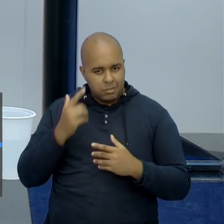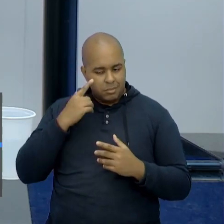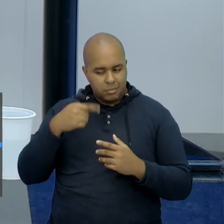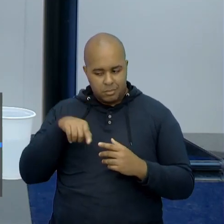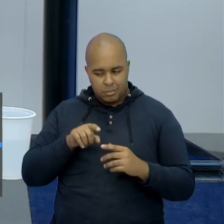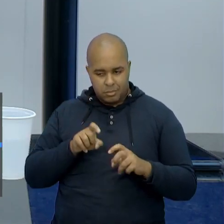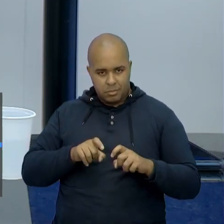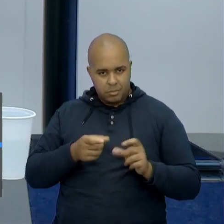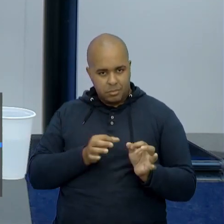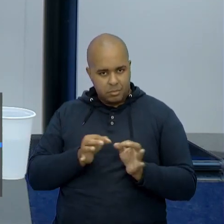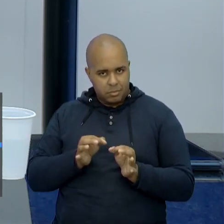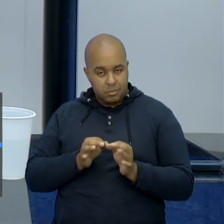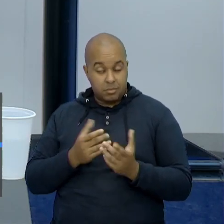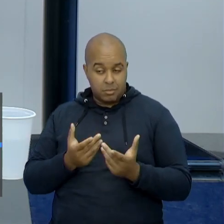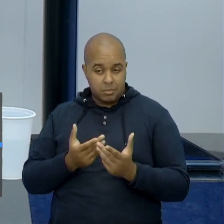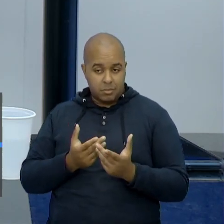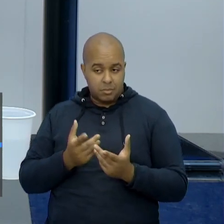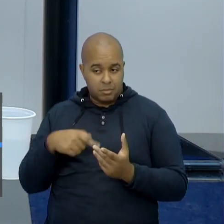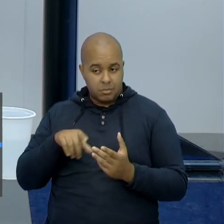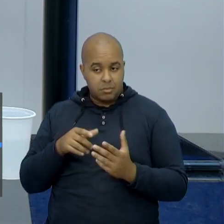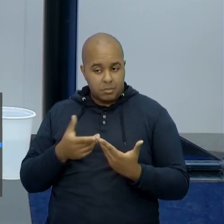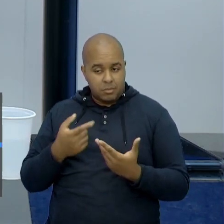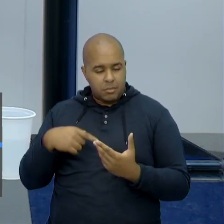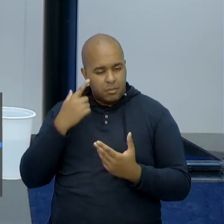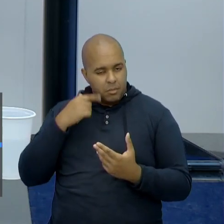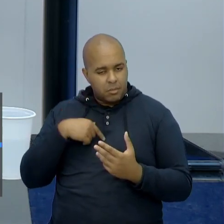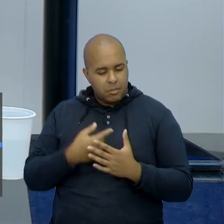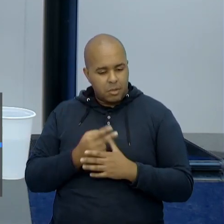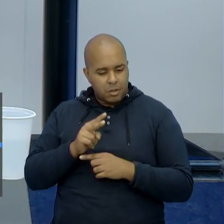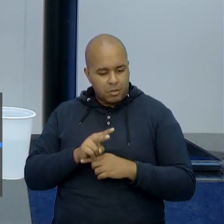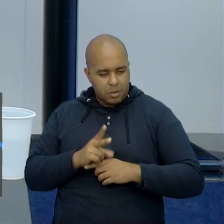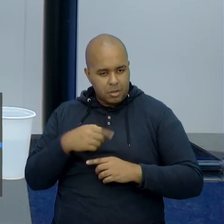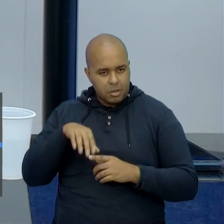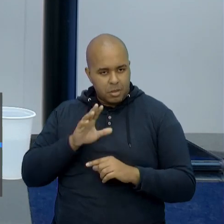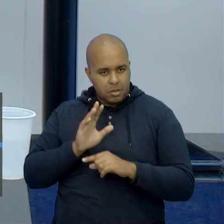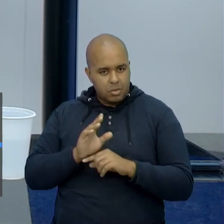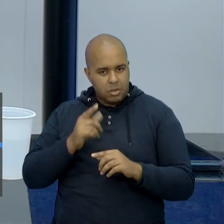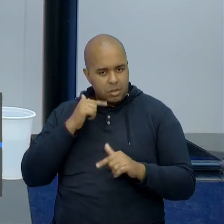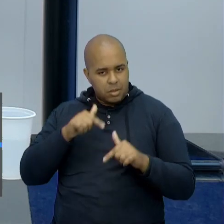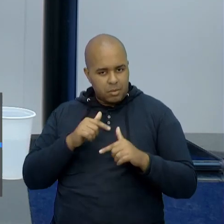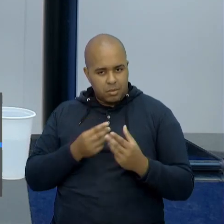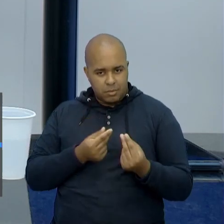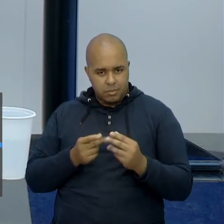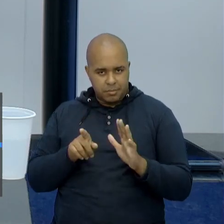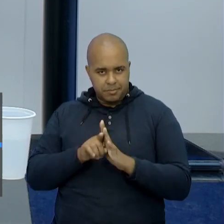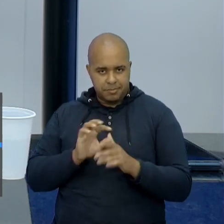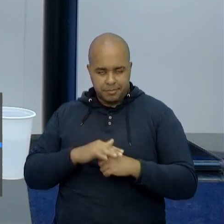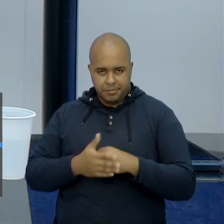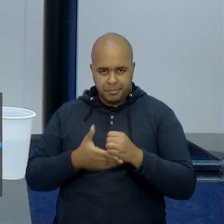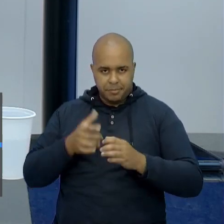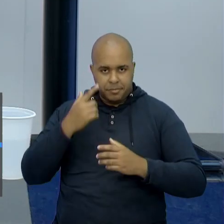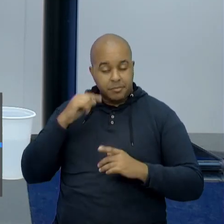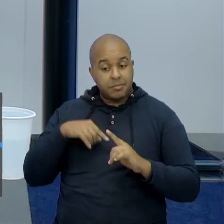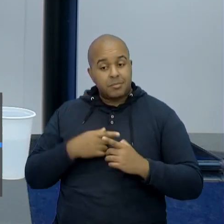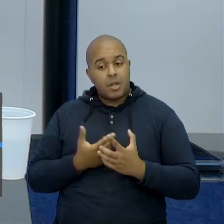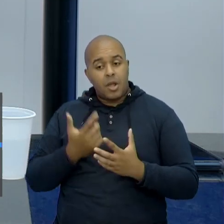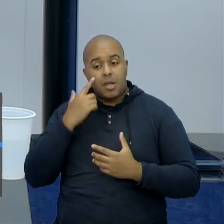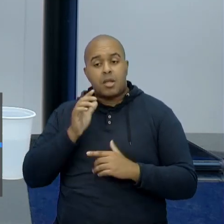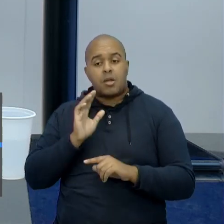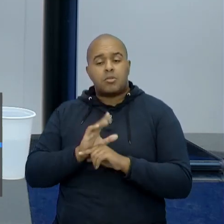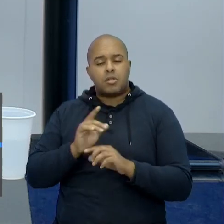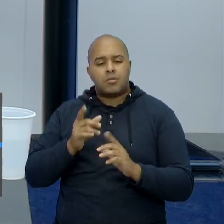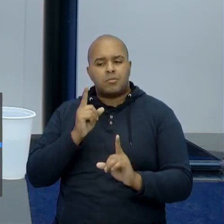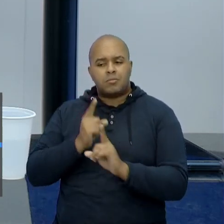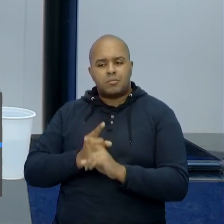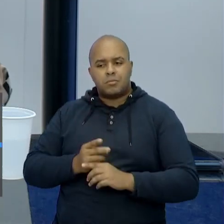nossos controles. Então, a gente, enquanto consultores, a gente ajuda, eu trabalho com finanças sustentáveis, então a gente ajuda a